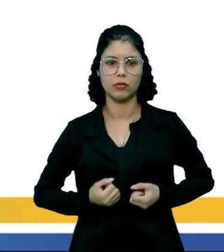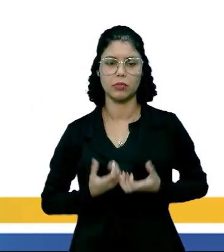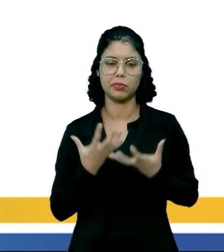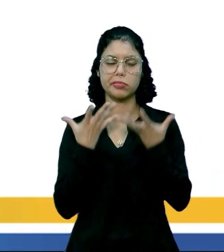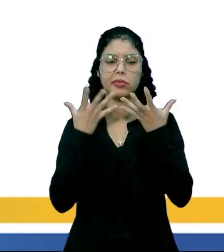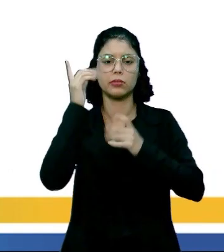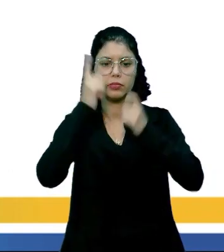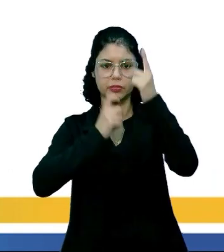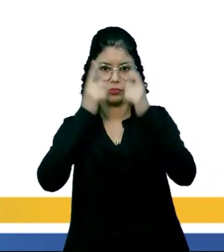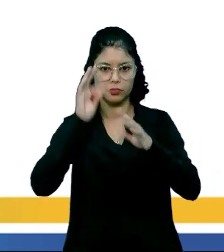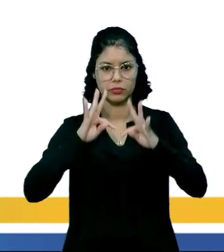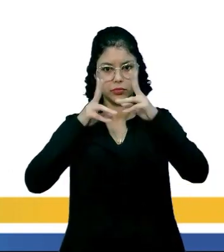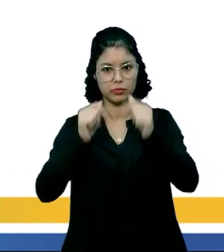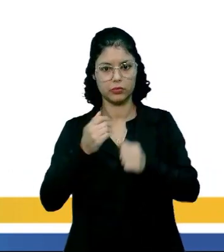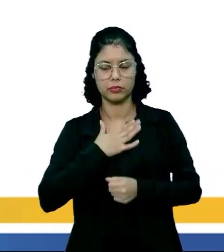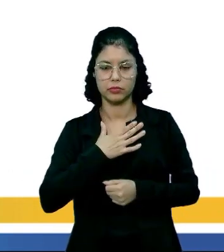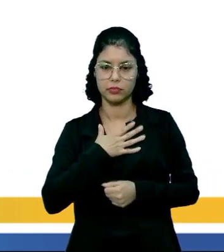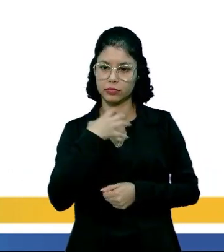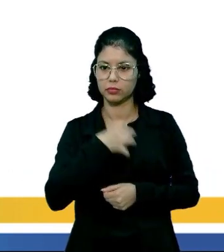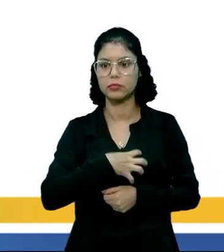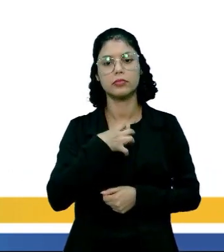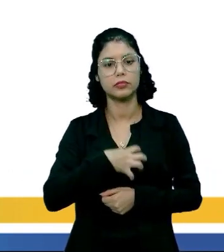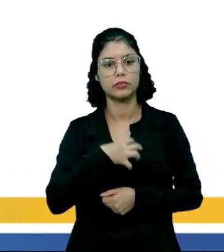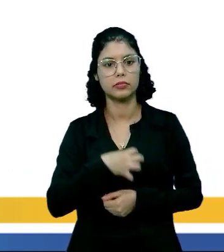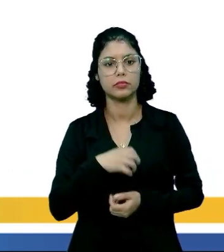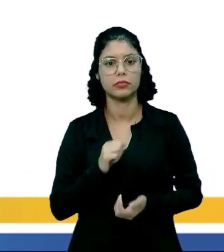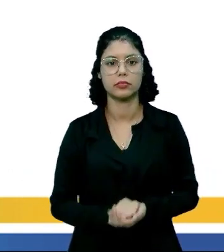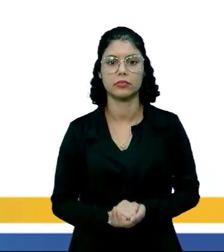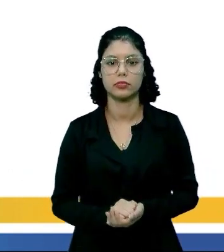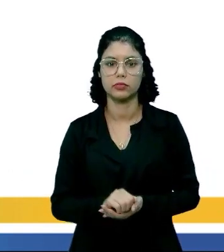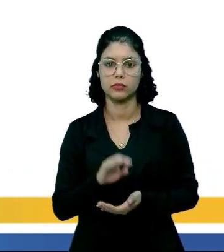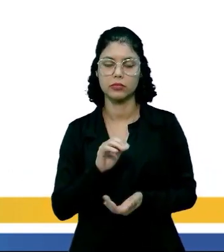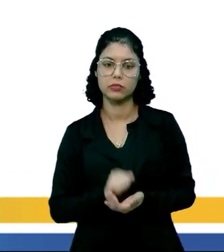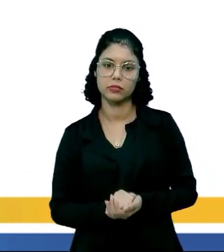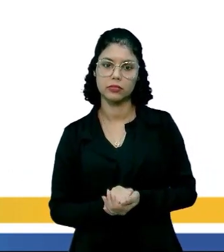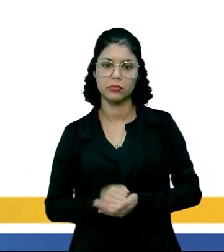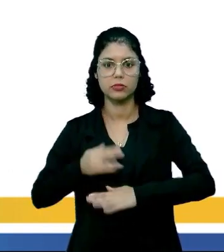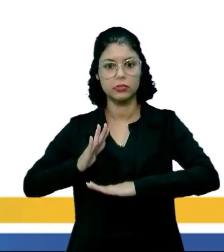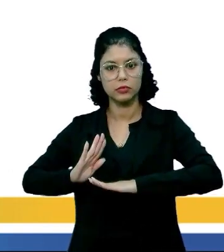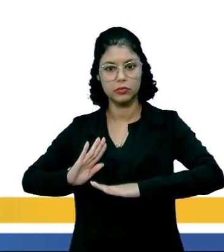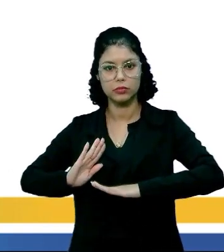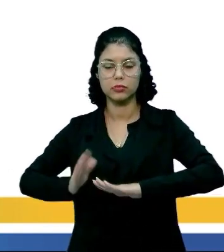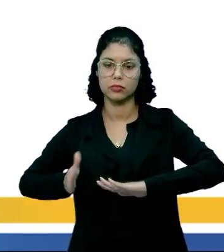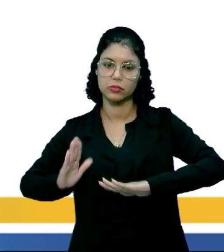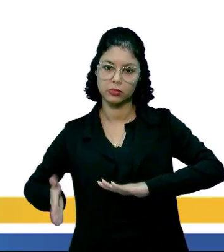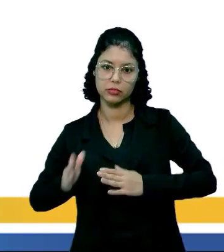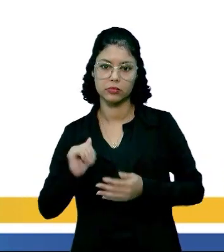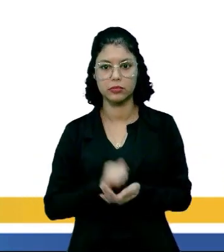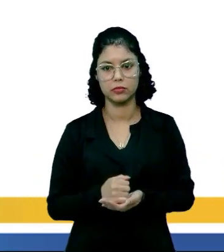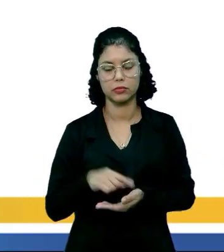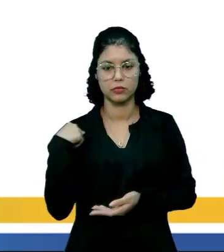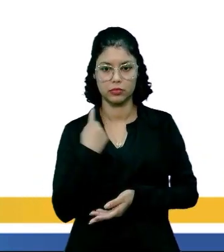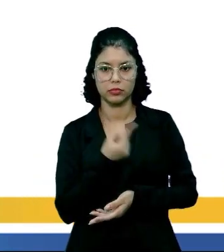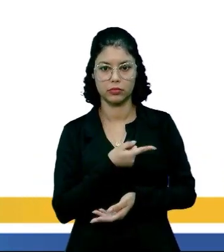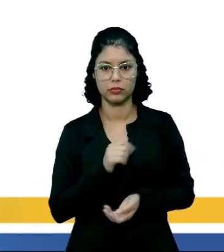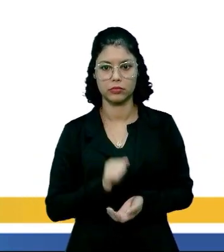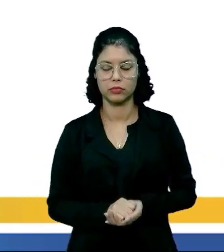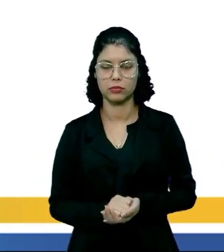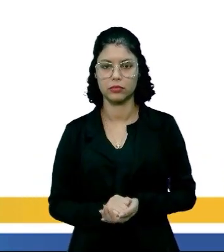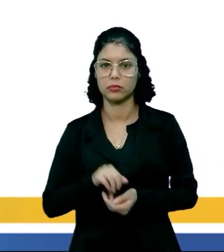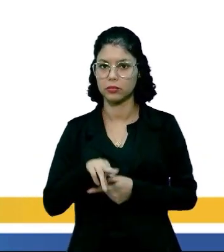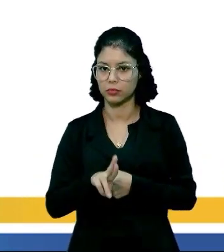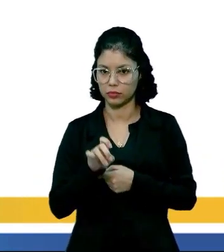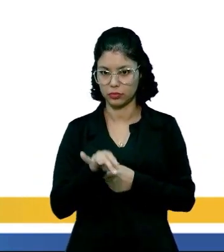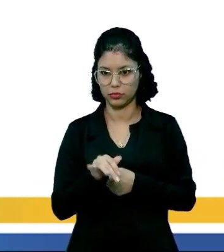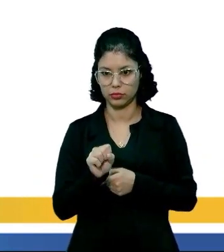excesso de expressão de todas as minhas sensações, com o excesso contemporâneo de voz,